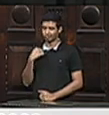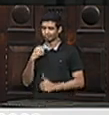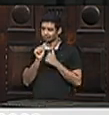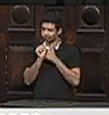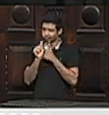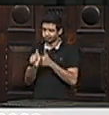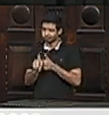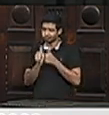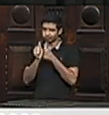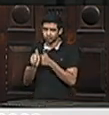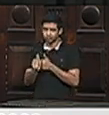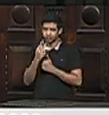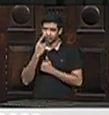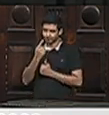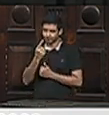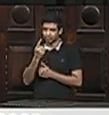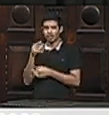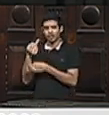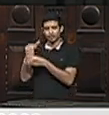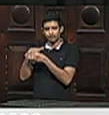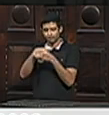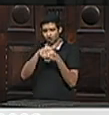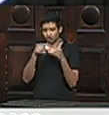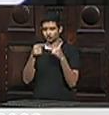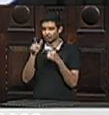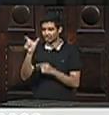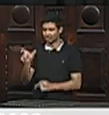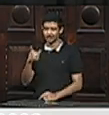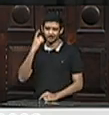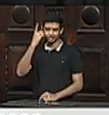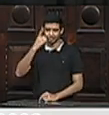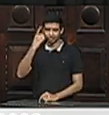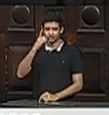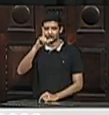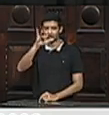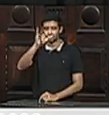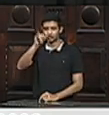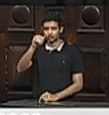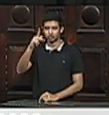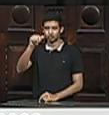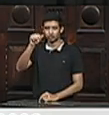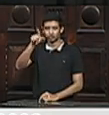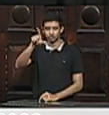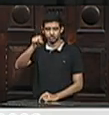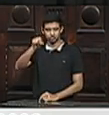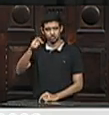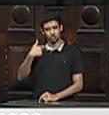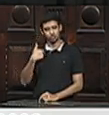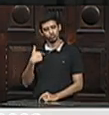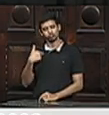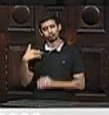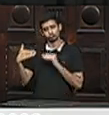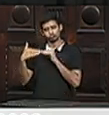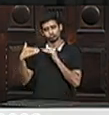pela inconstitucionalidade da matéria. Deputado Chiquinho da Mangueira, 1 a 1.